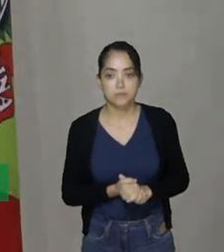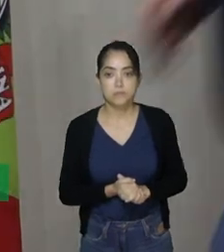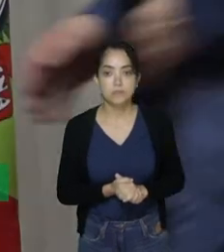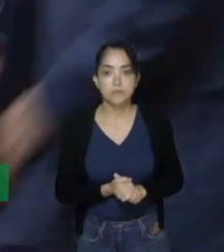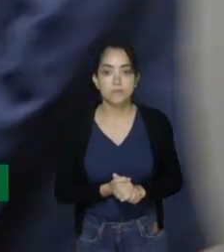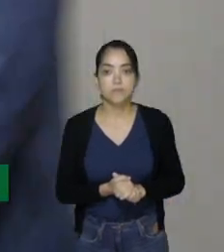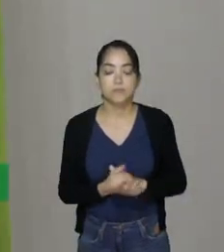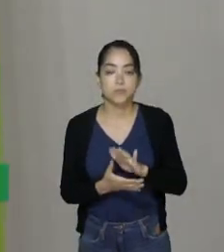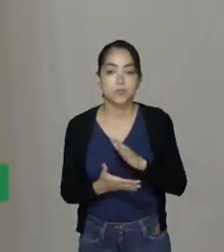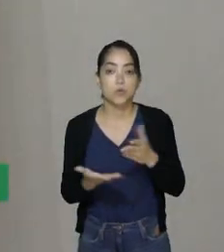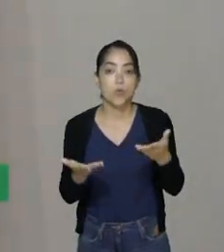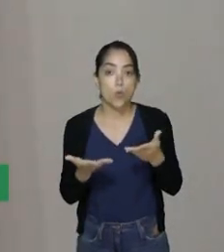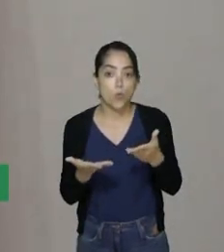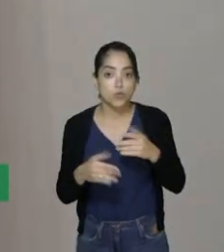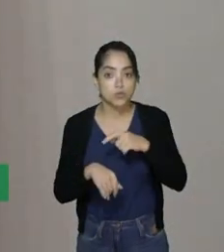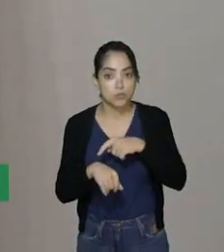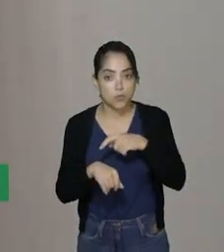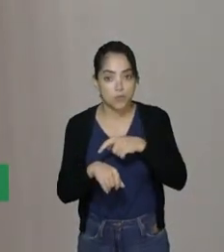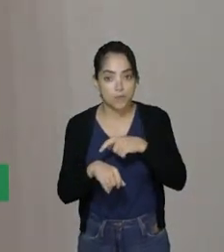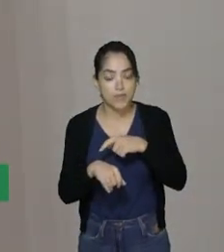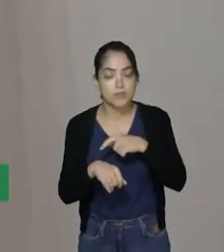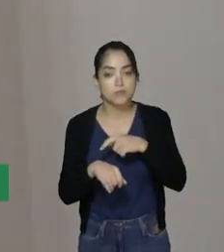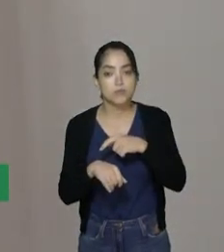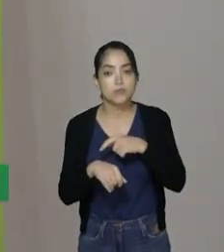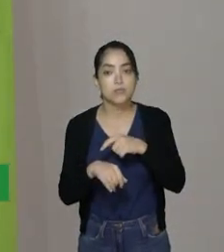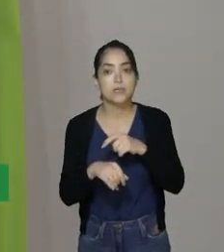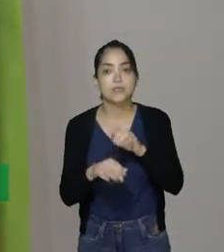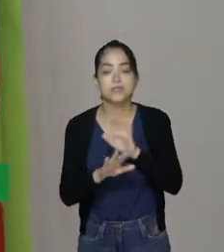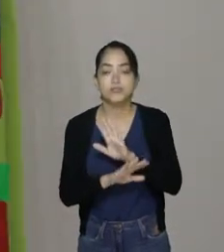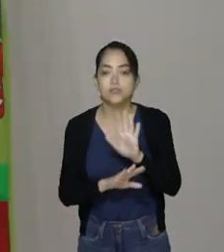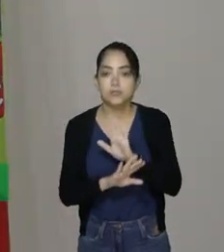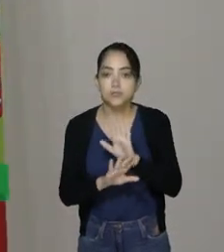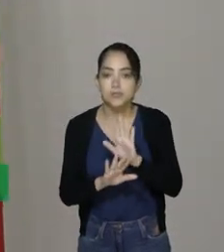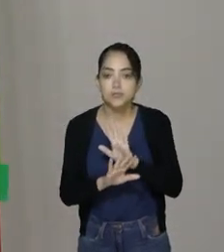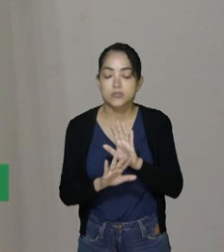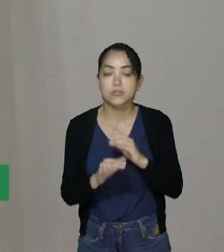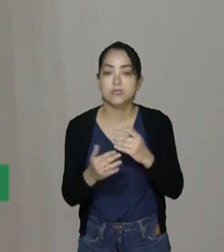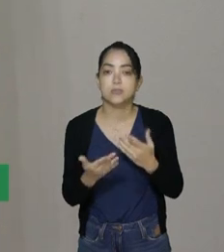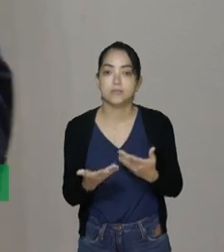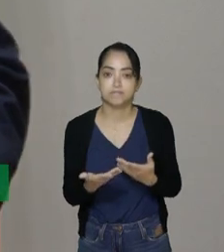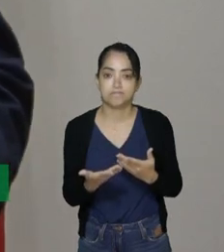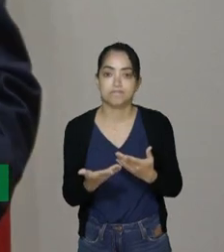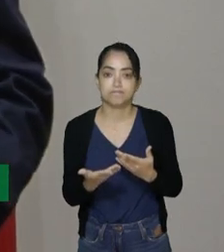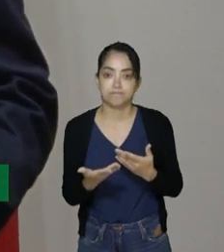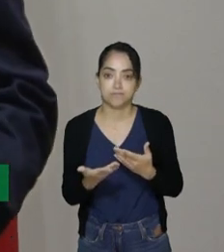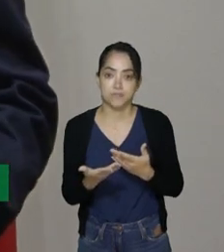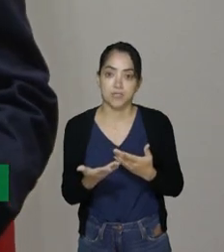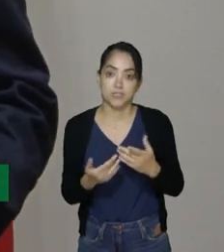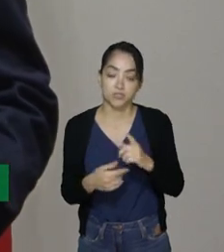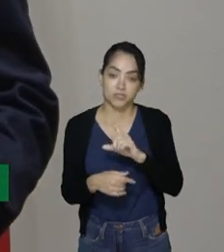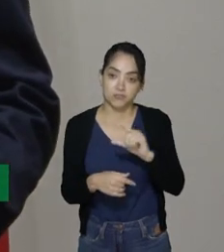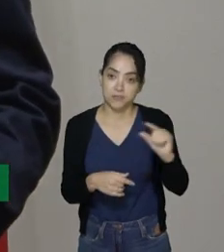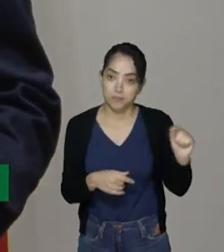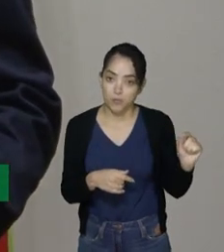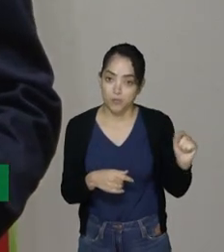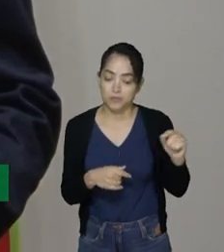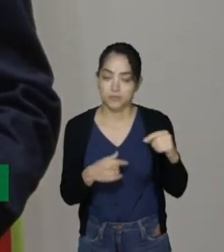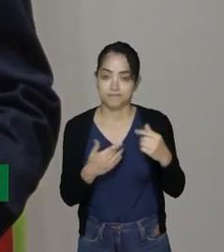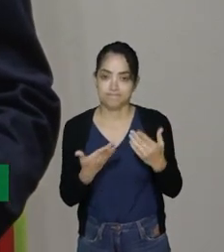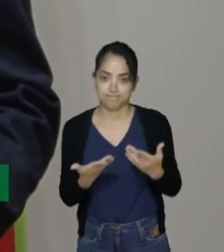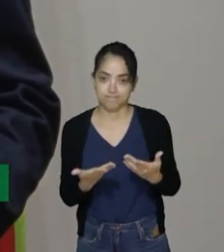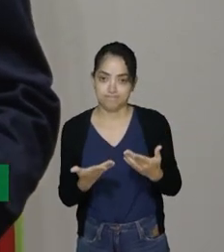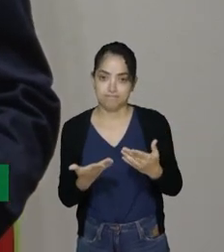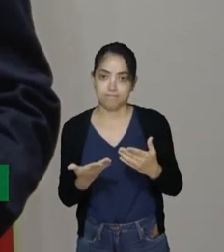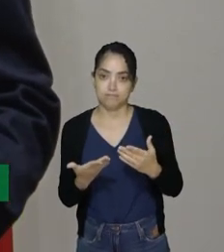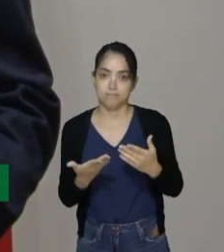Hoje é o nosso momento de despedida. Nós que estamos deixando essa casa, uma casa